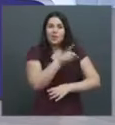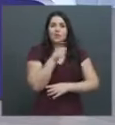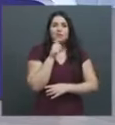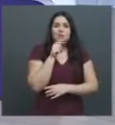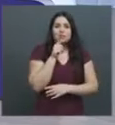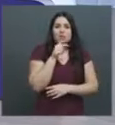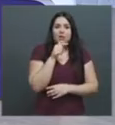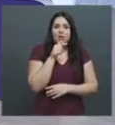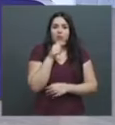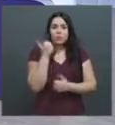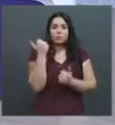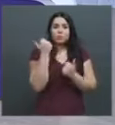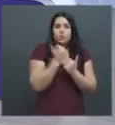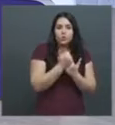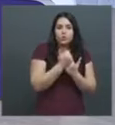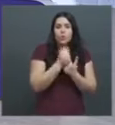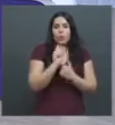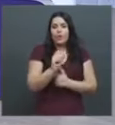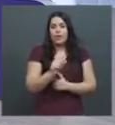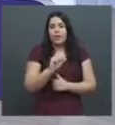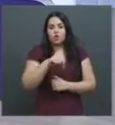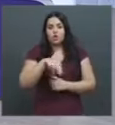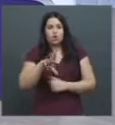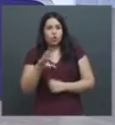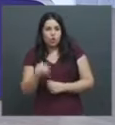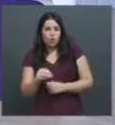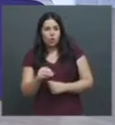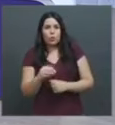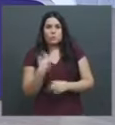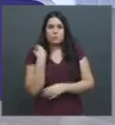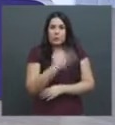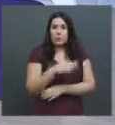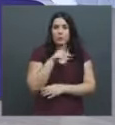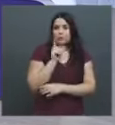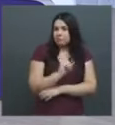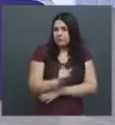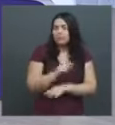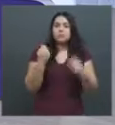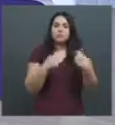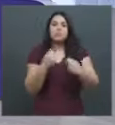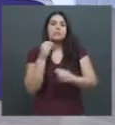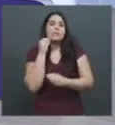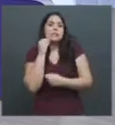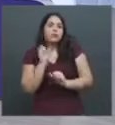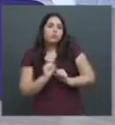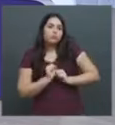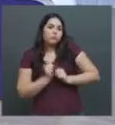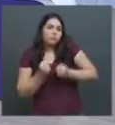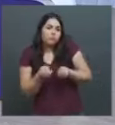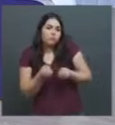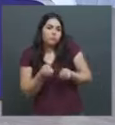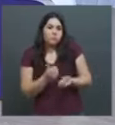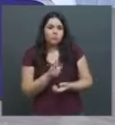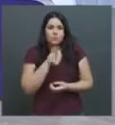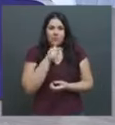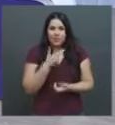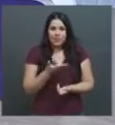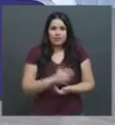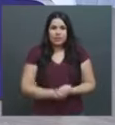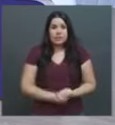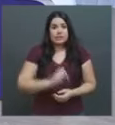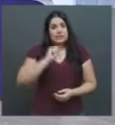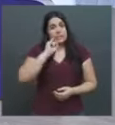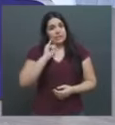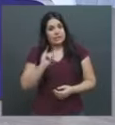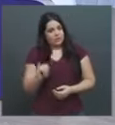doutor, e substitui por um suco, é ideal ou não? Tem que tentar se esforçar para beber água? Se o suco